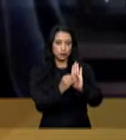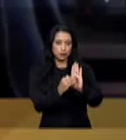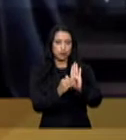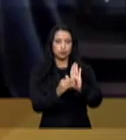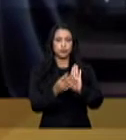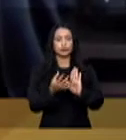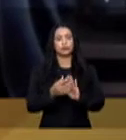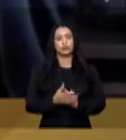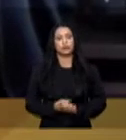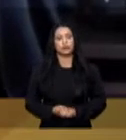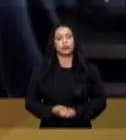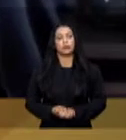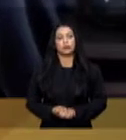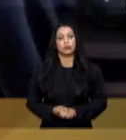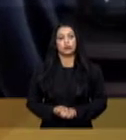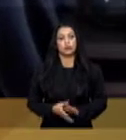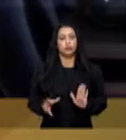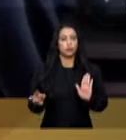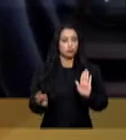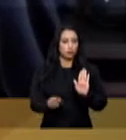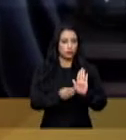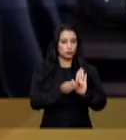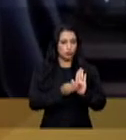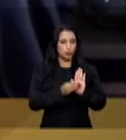relevantes, presidente. A ementa: